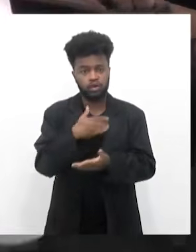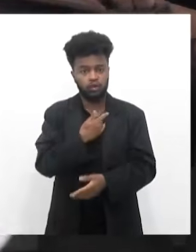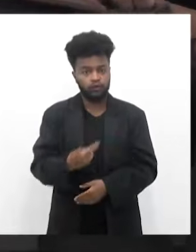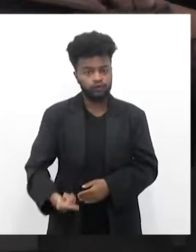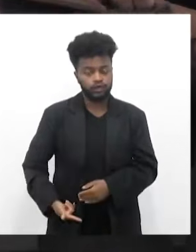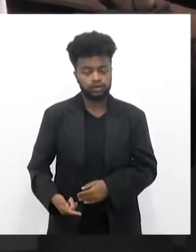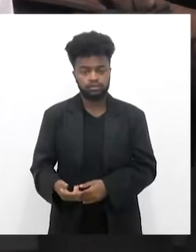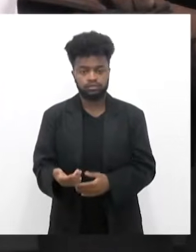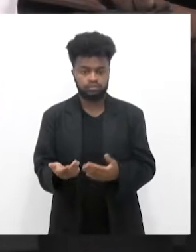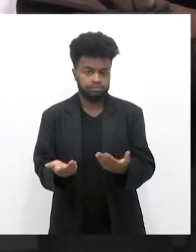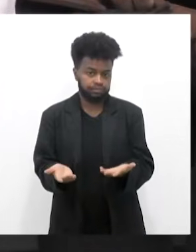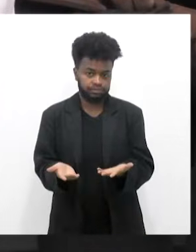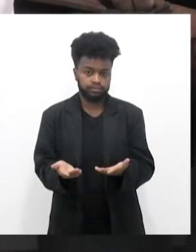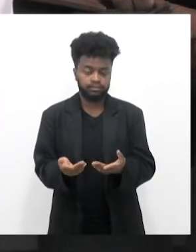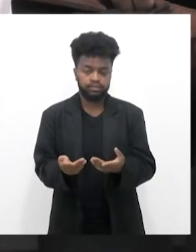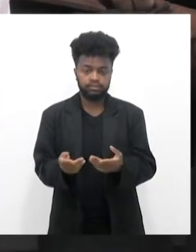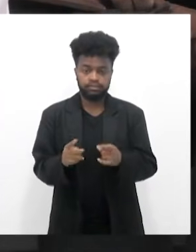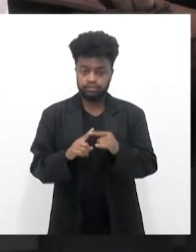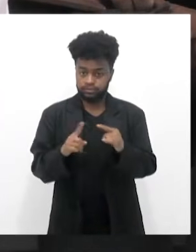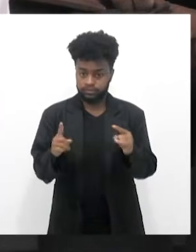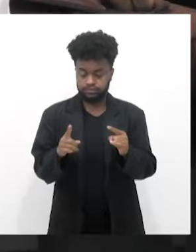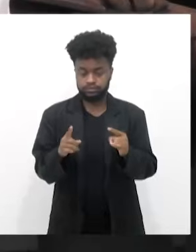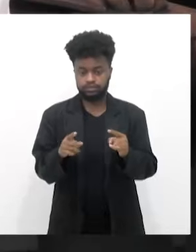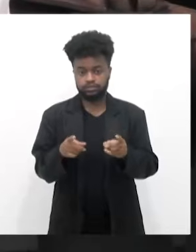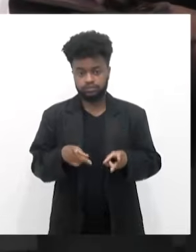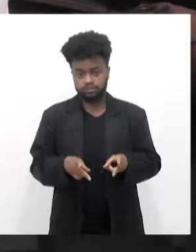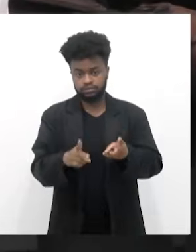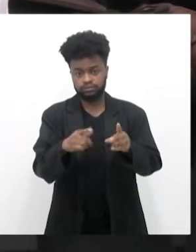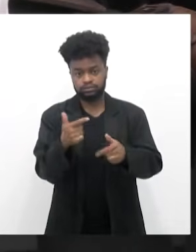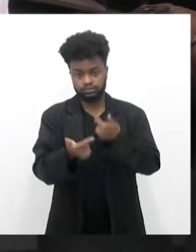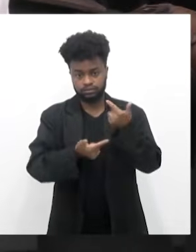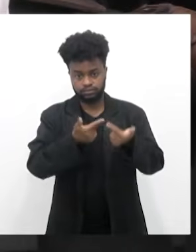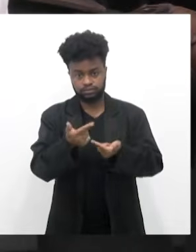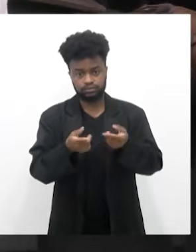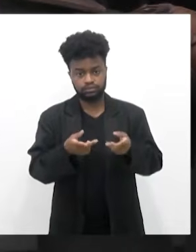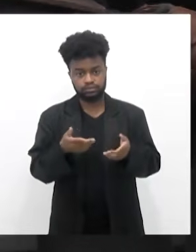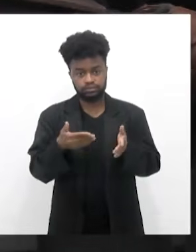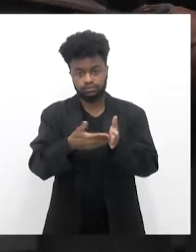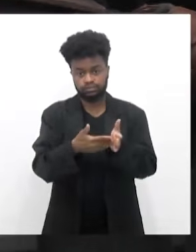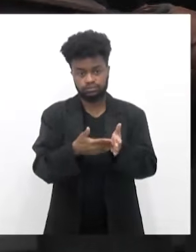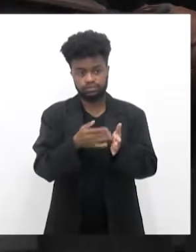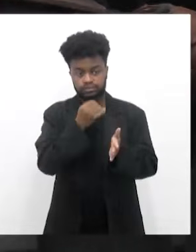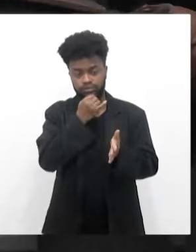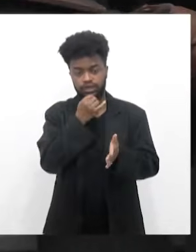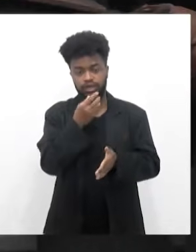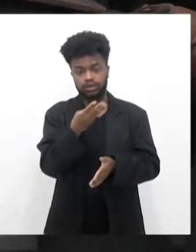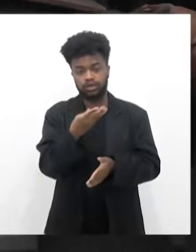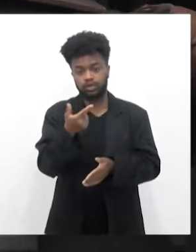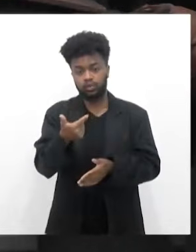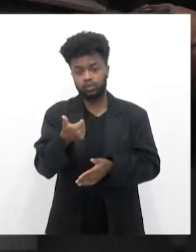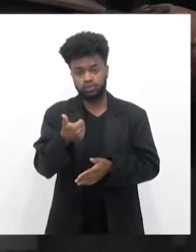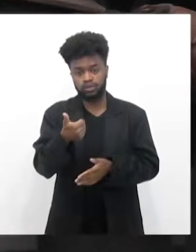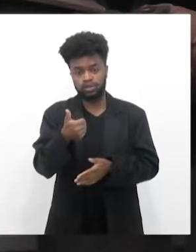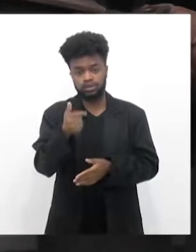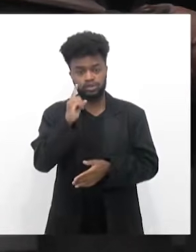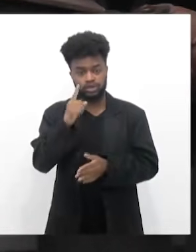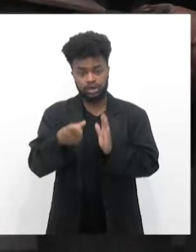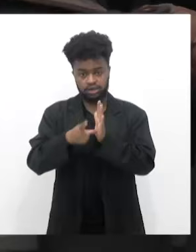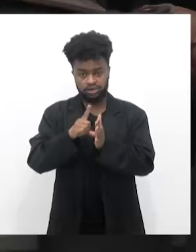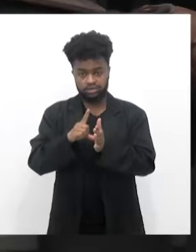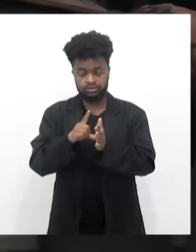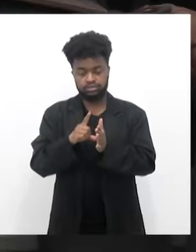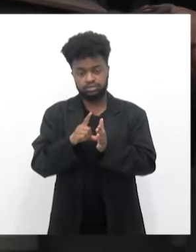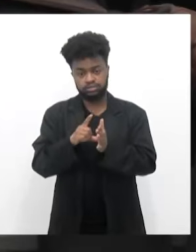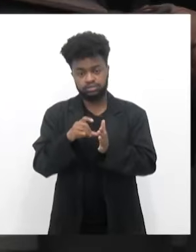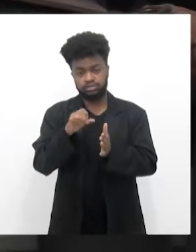secretário de qualquer... Ele vai ficar no cargo até 31 dias antes, se for 24 horas mais